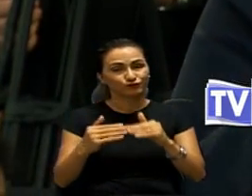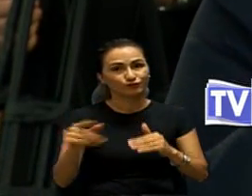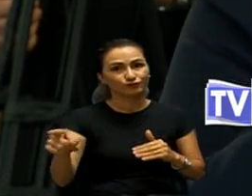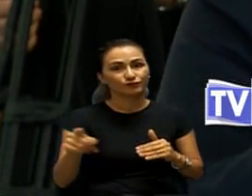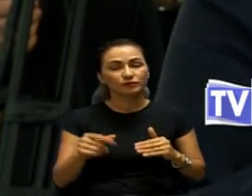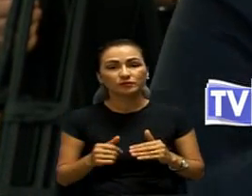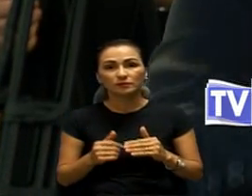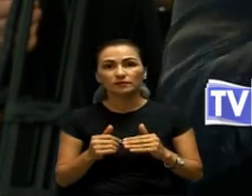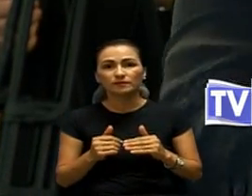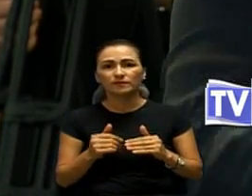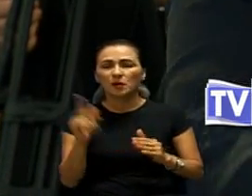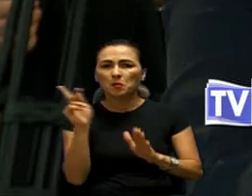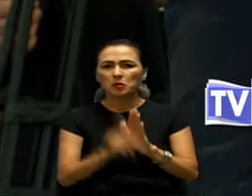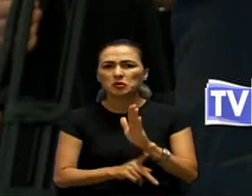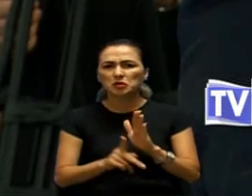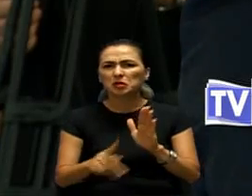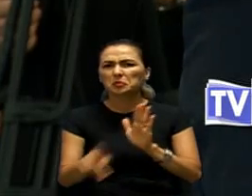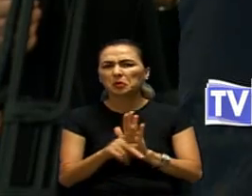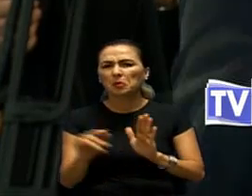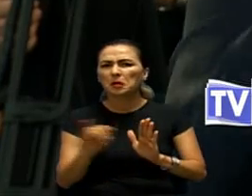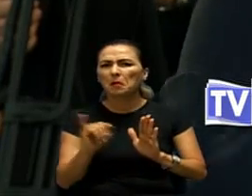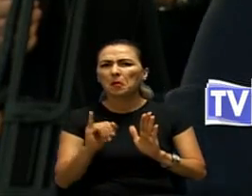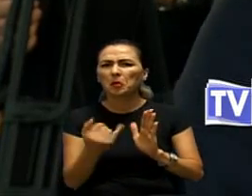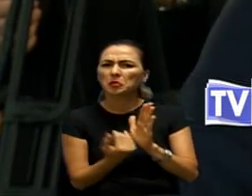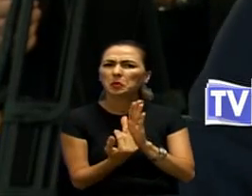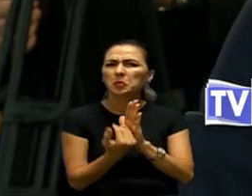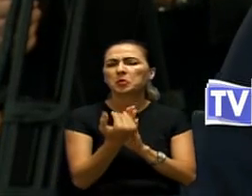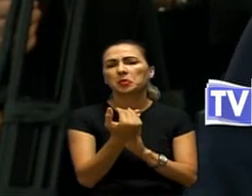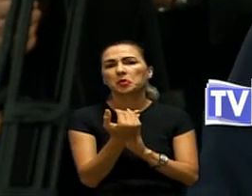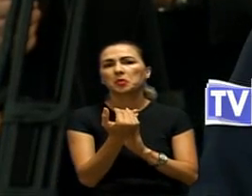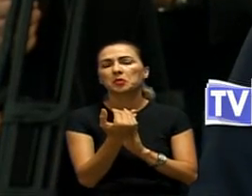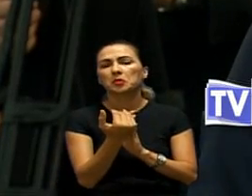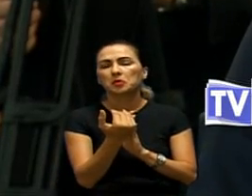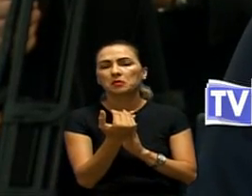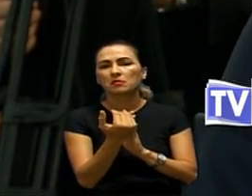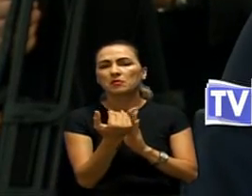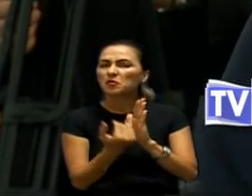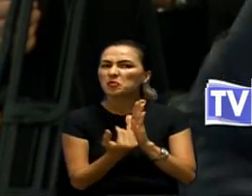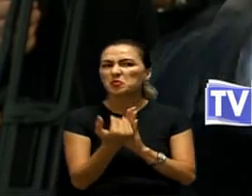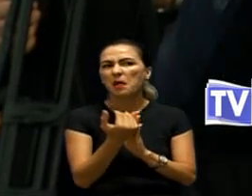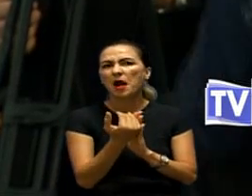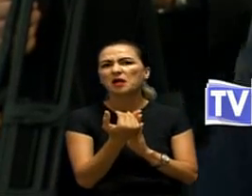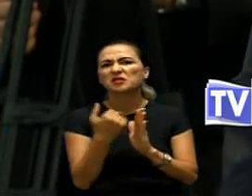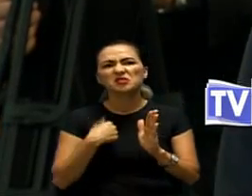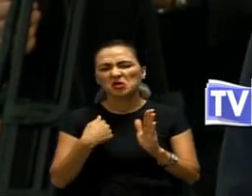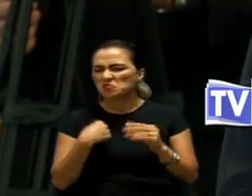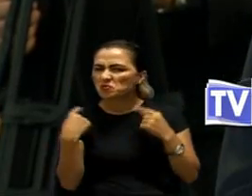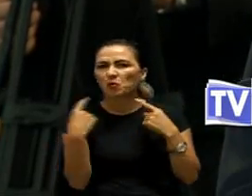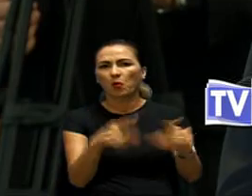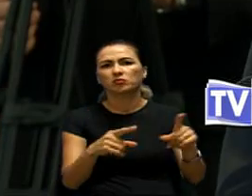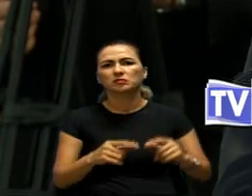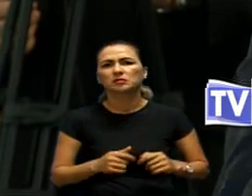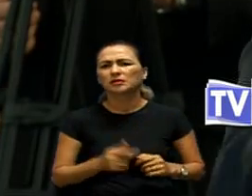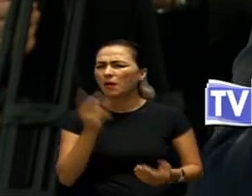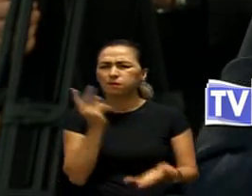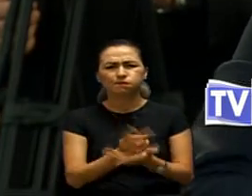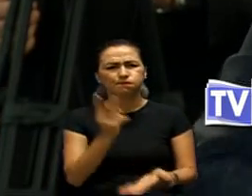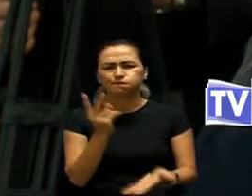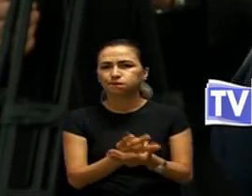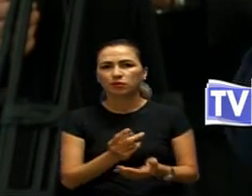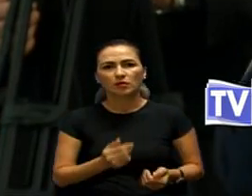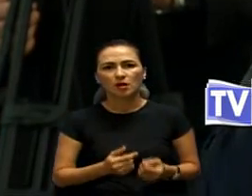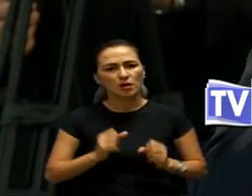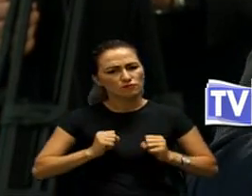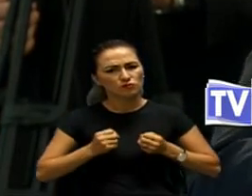impostos ou aumento de impostos que vier para essa casa, o meu voto é contrário e vou fazer das tripas ao coração para que a gente não